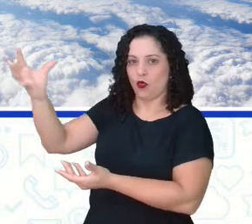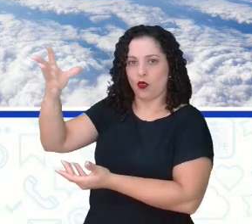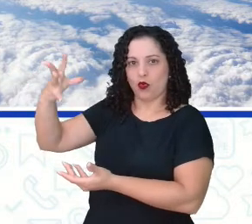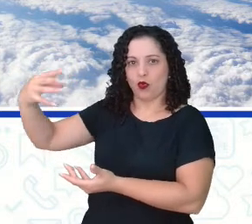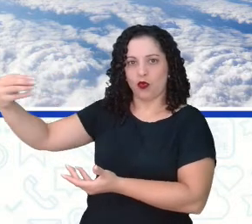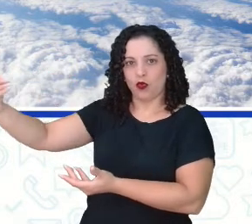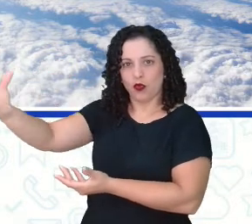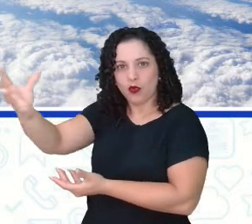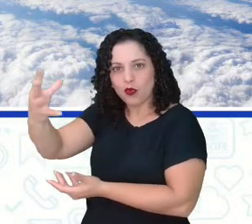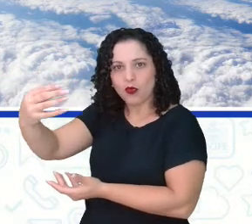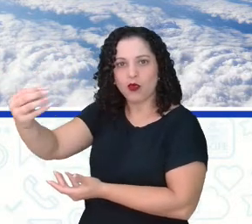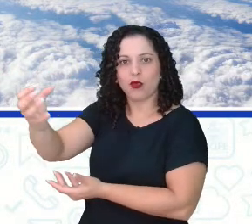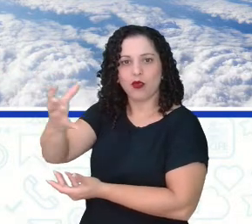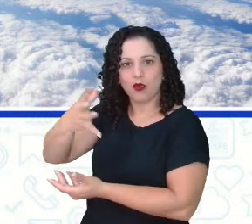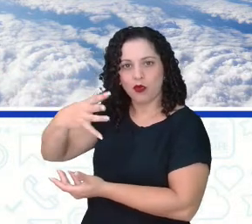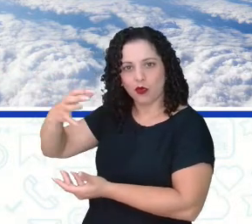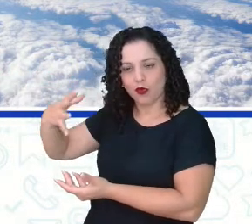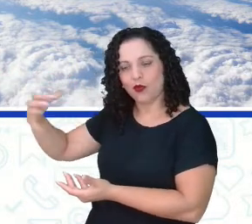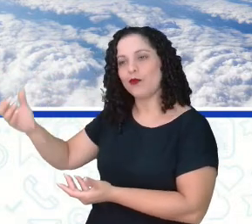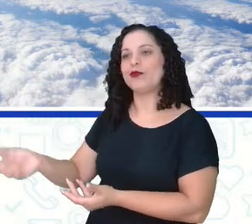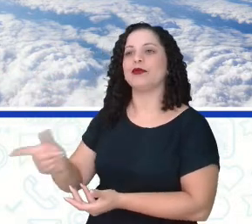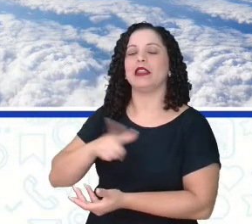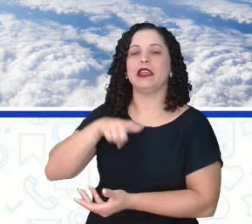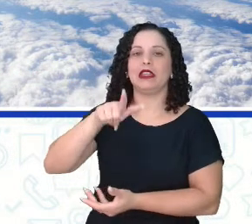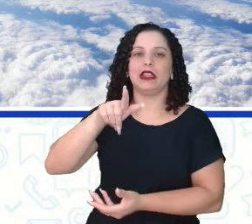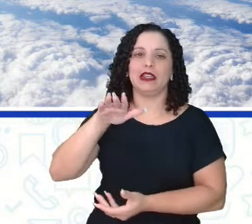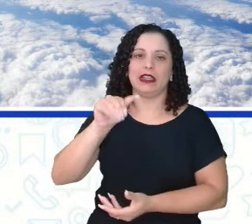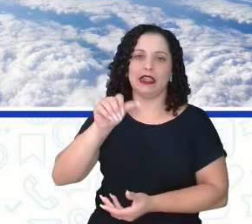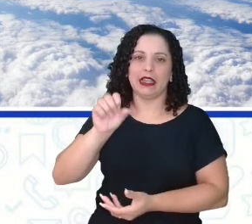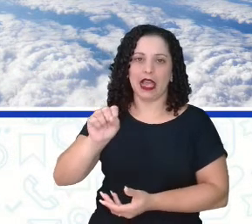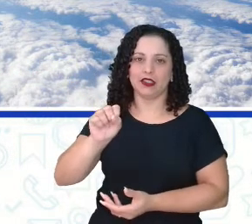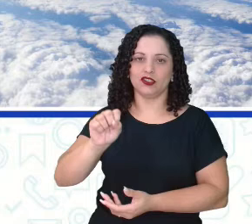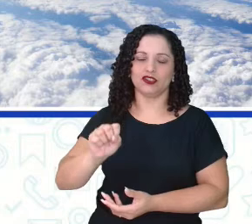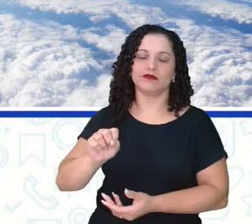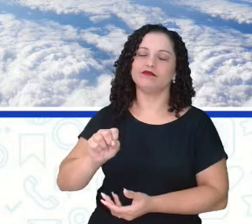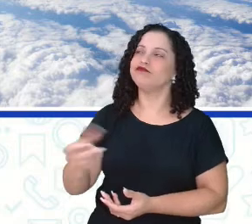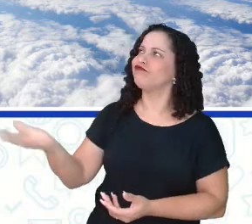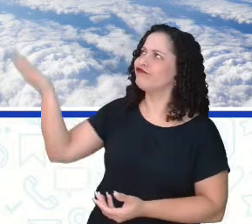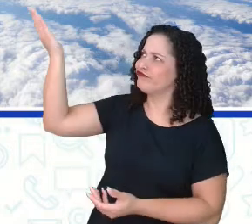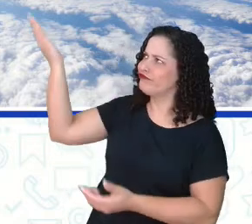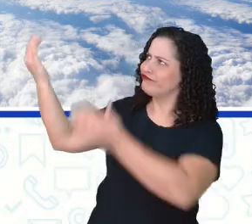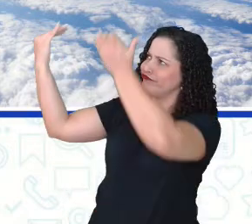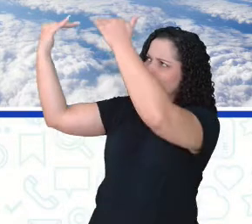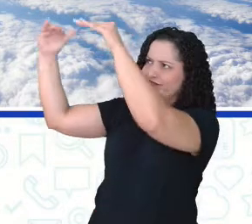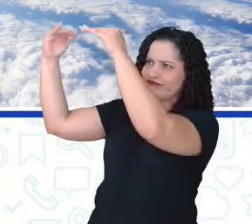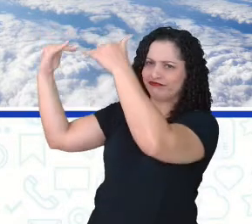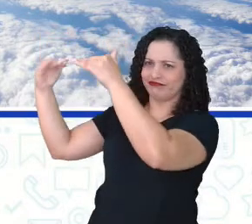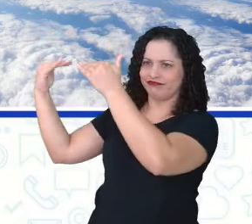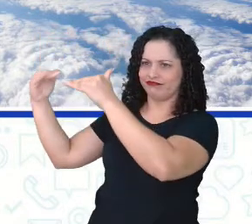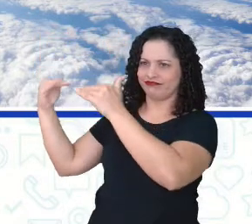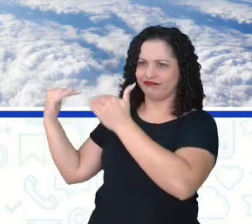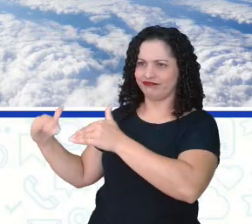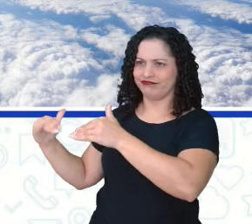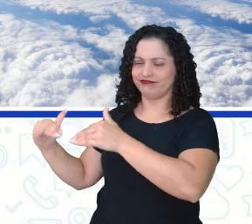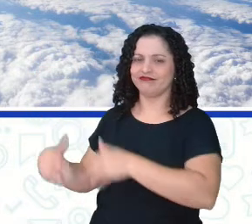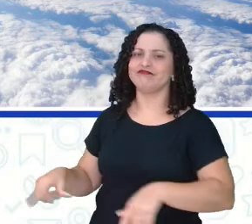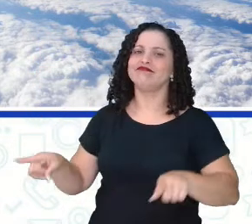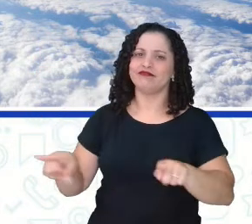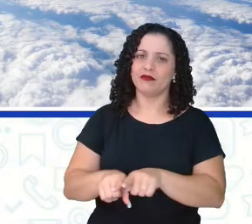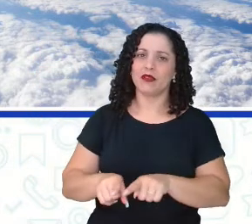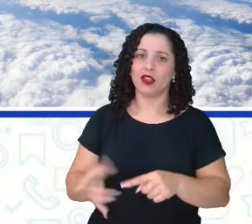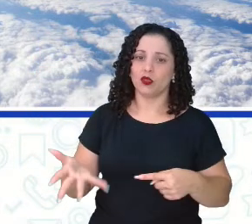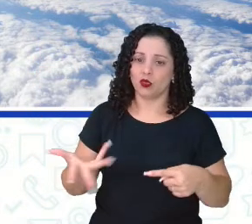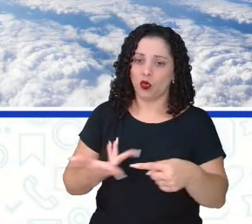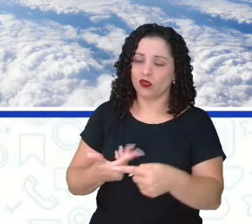componentes específicos. Vejam aí, o gás nitrogênio, o gás oxigênio, o gás carbônico, vapor d'água e